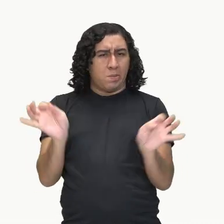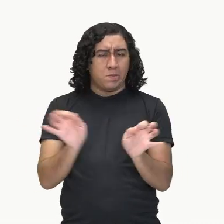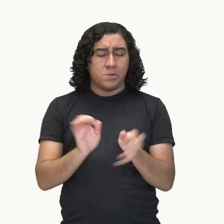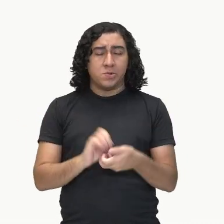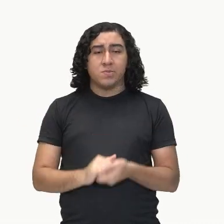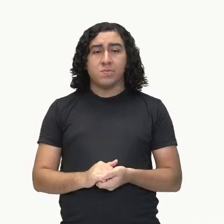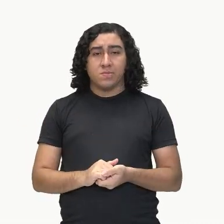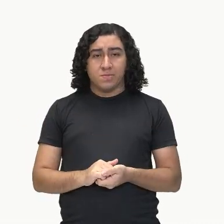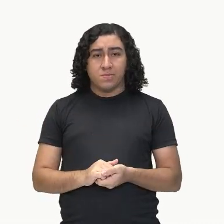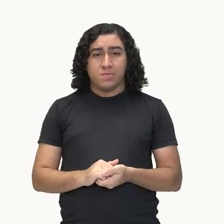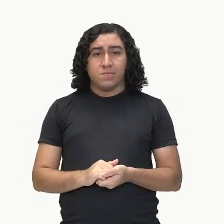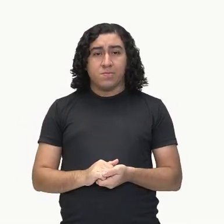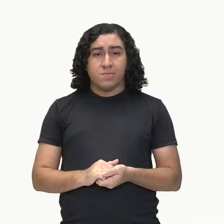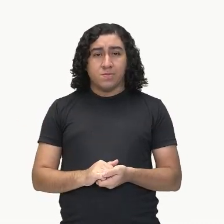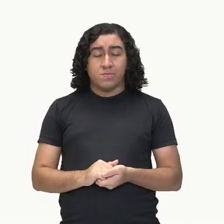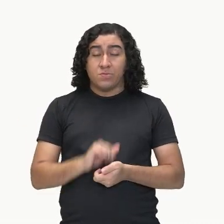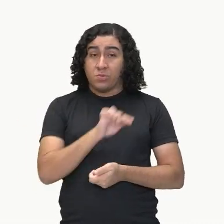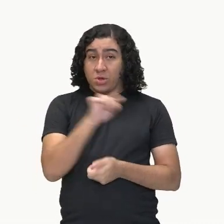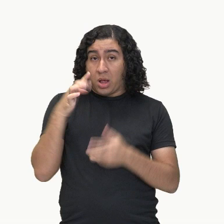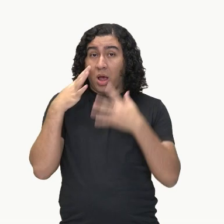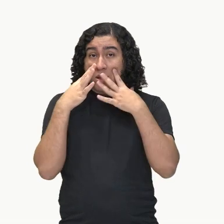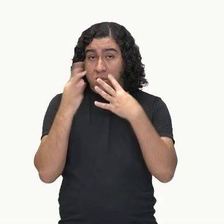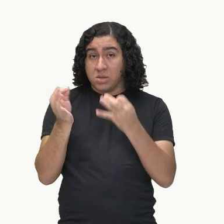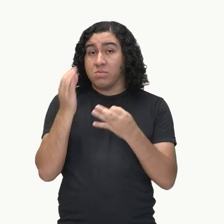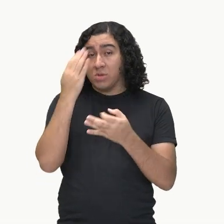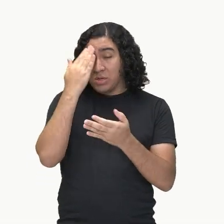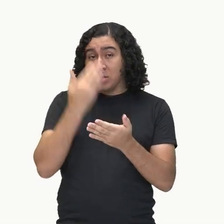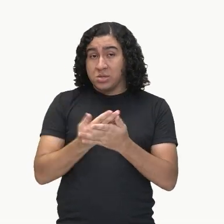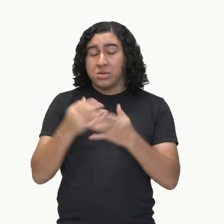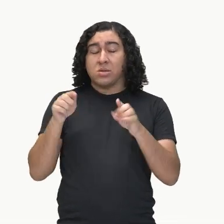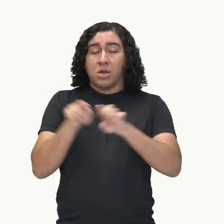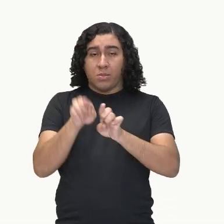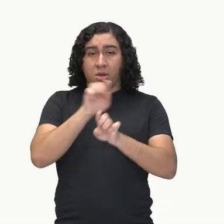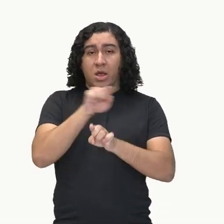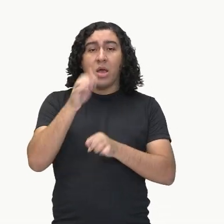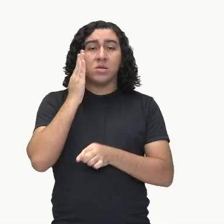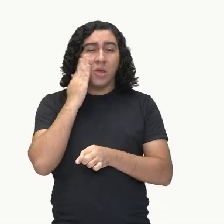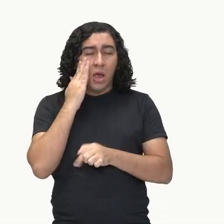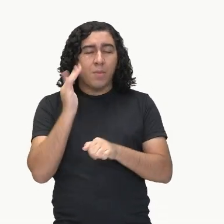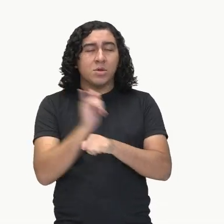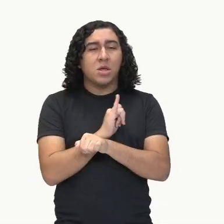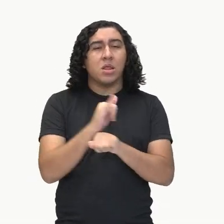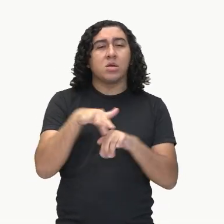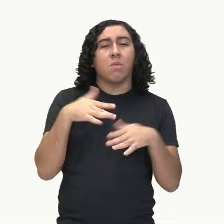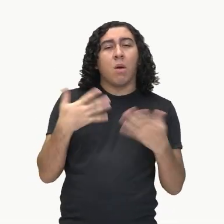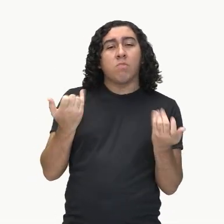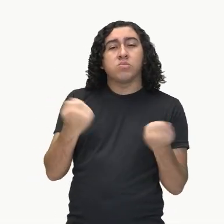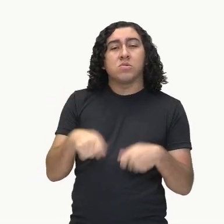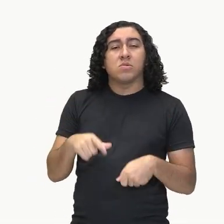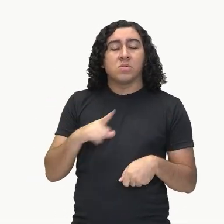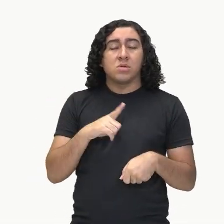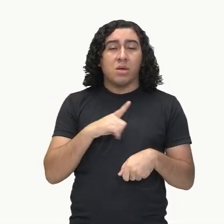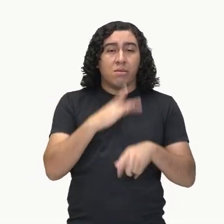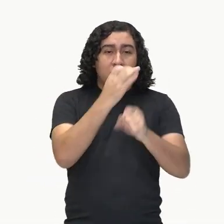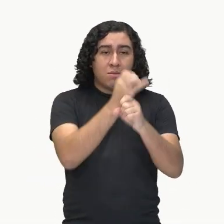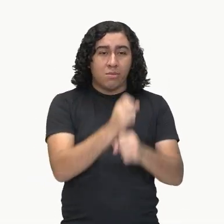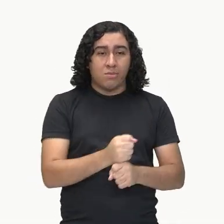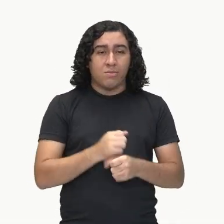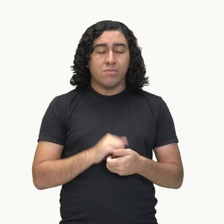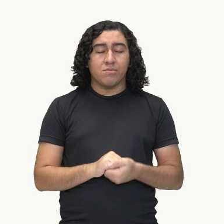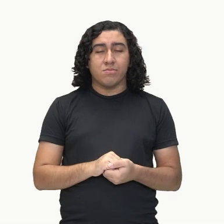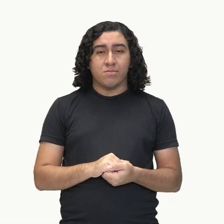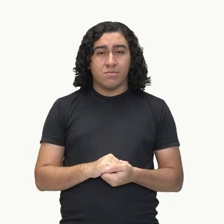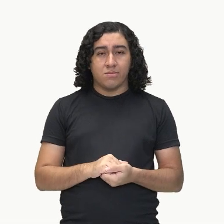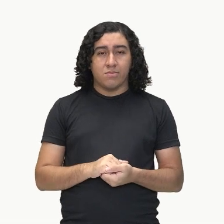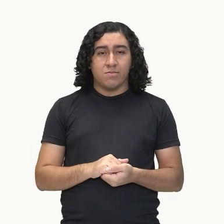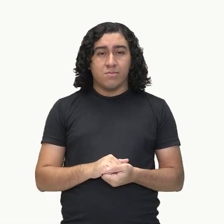fácil para você porque você está prestando atenção na aula e você já sabe qual é o primeiro ponto a ser observado. Qual é o primeiro